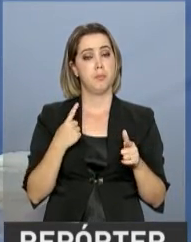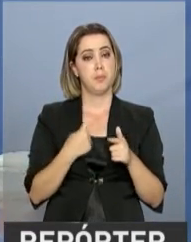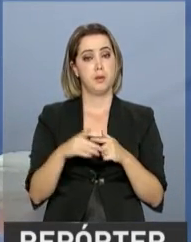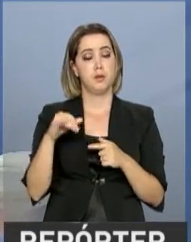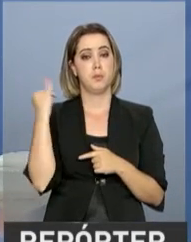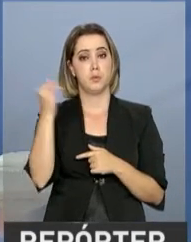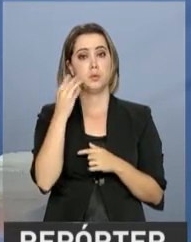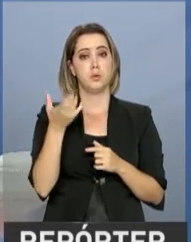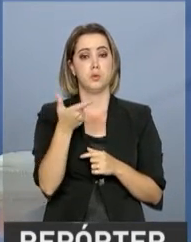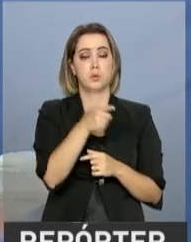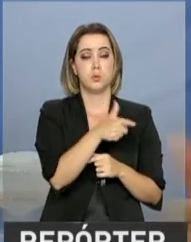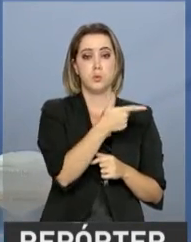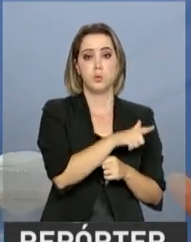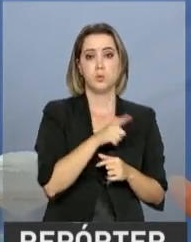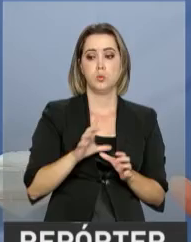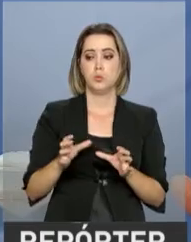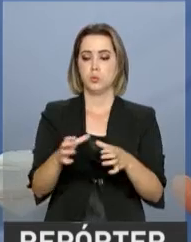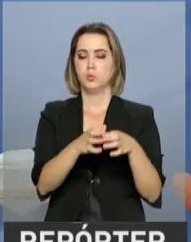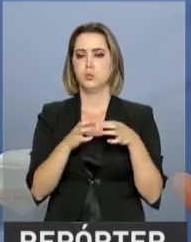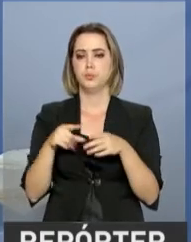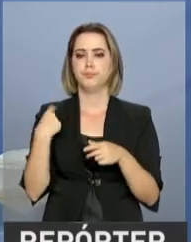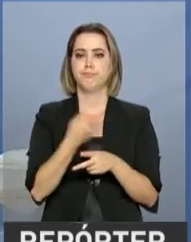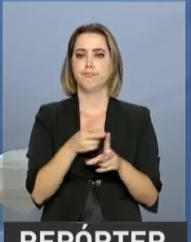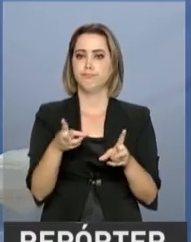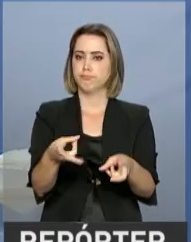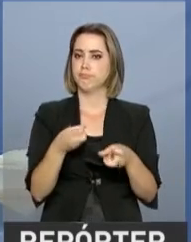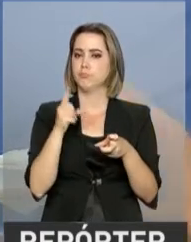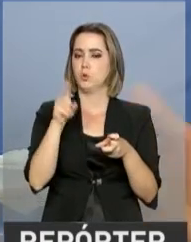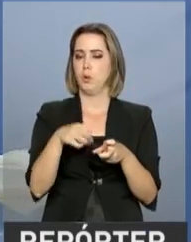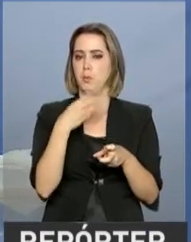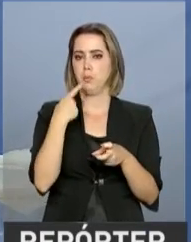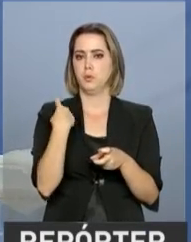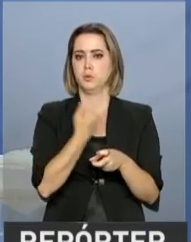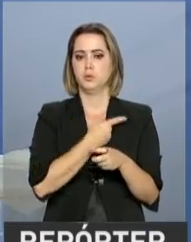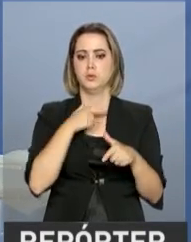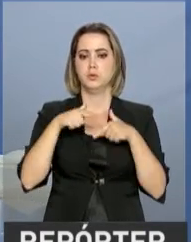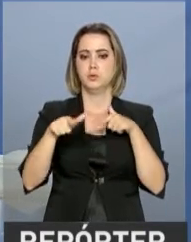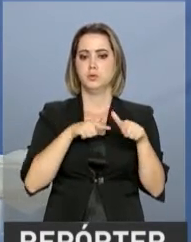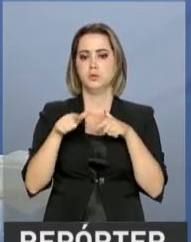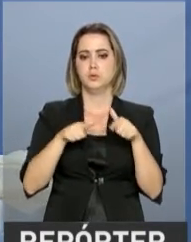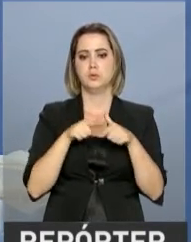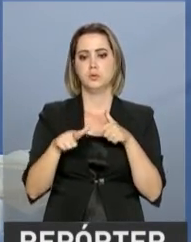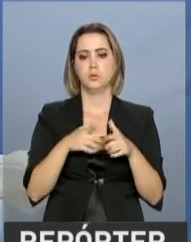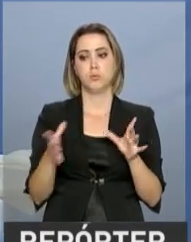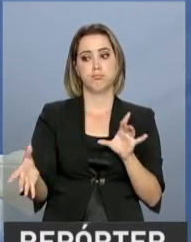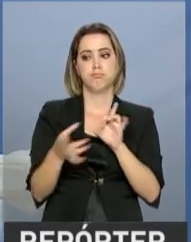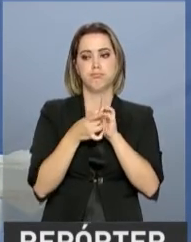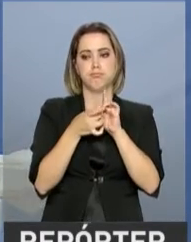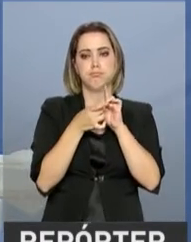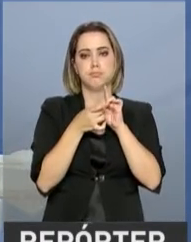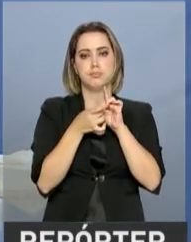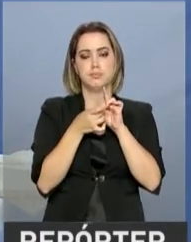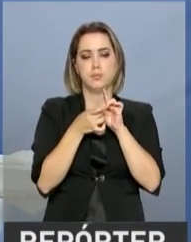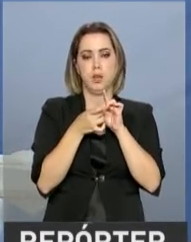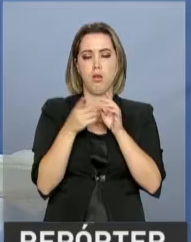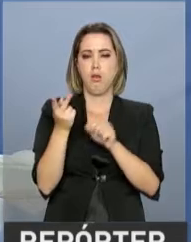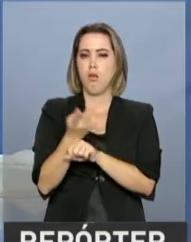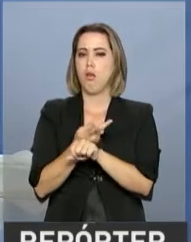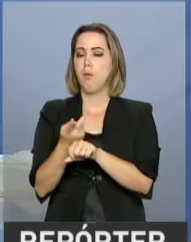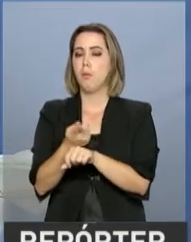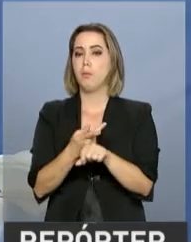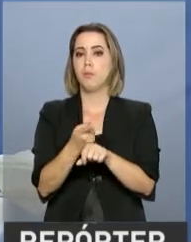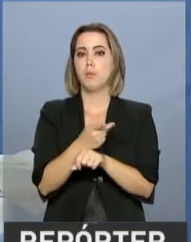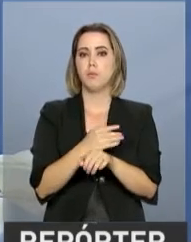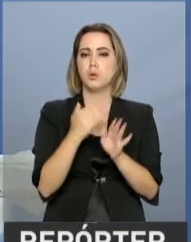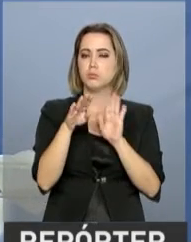outros setores também. Então, a nossa expectativa é muito positiva, nós todos estamos trabalhando, acho que de uma forma muito integrada e buscando manter